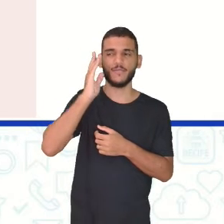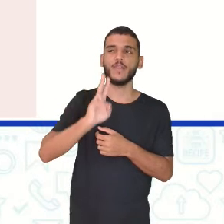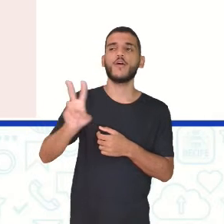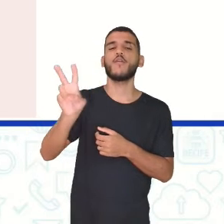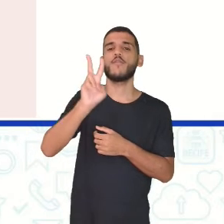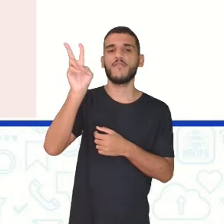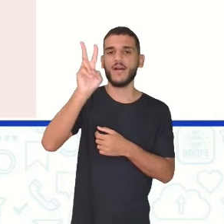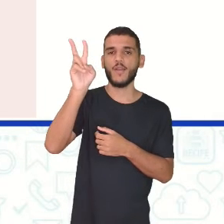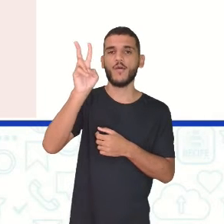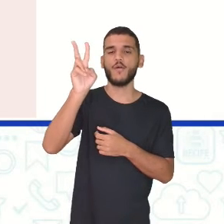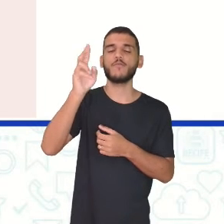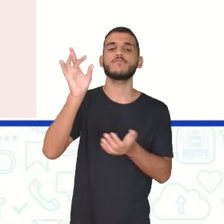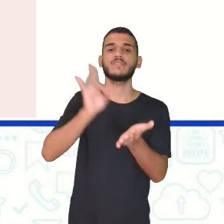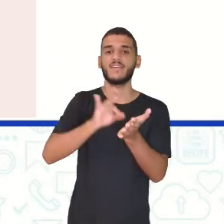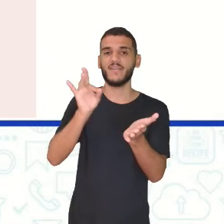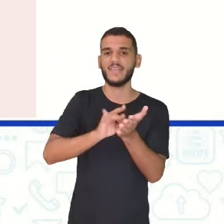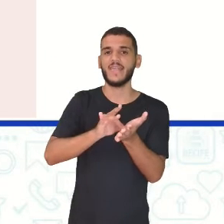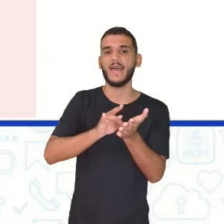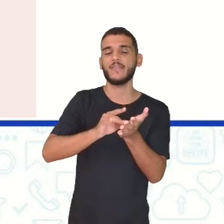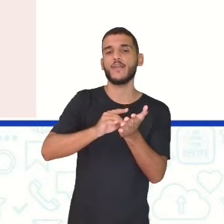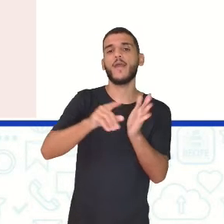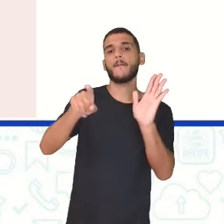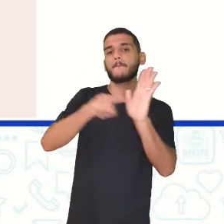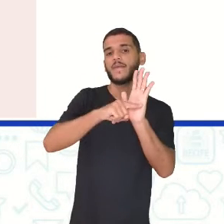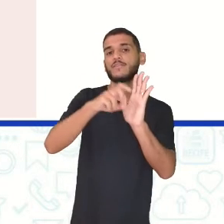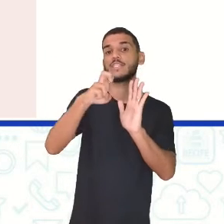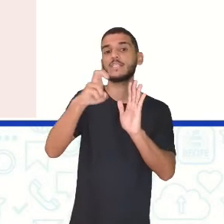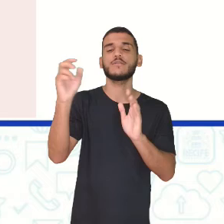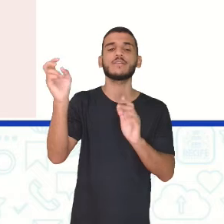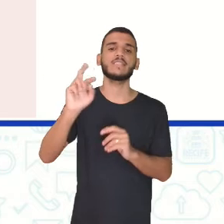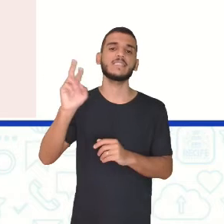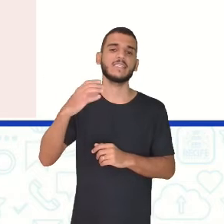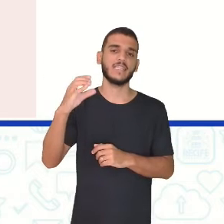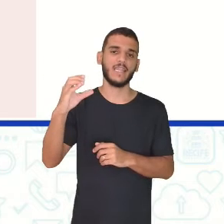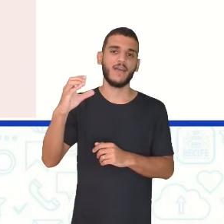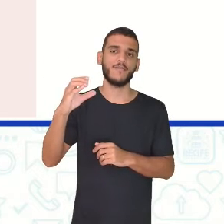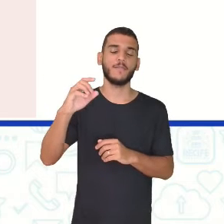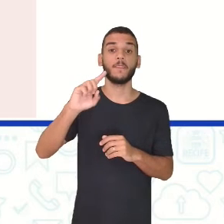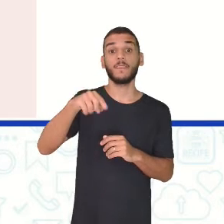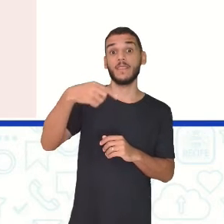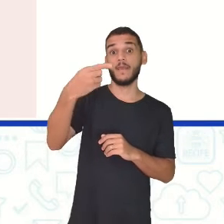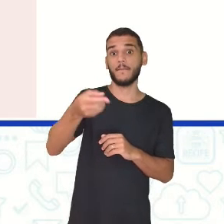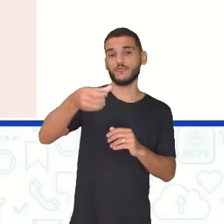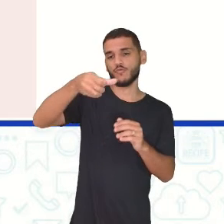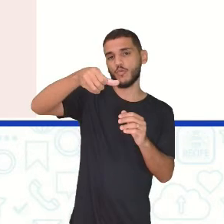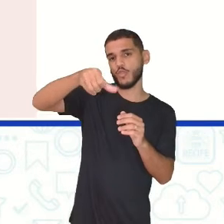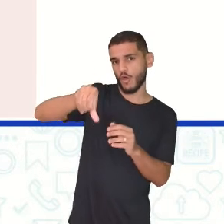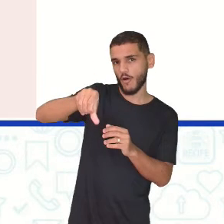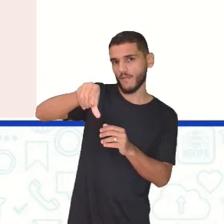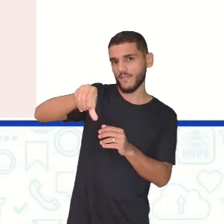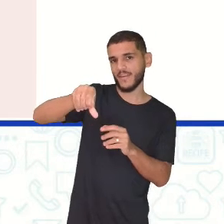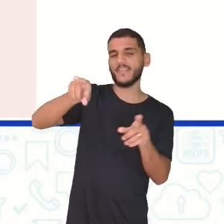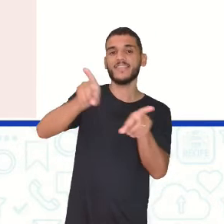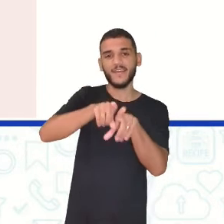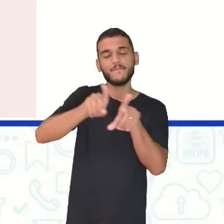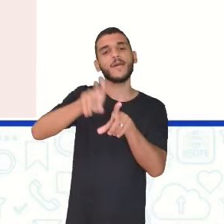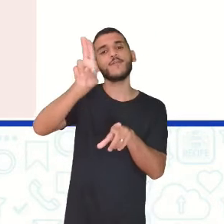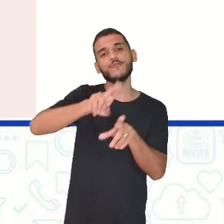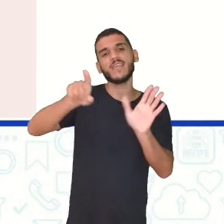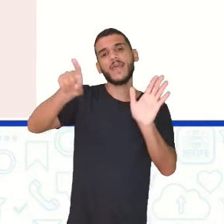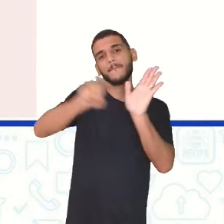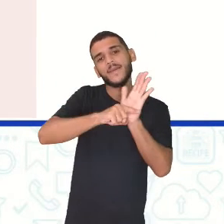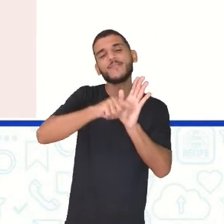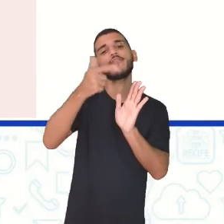5 centavos. Depois, com o 9, eu arredondei para menos de novo. Então, eu tenho aí menos